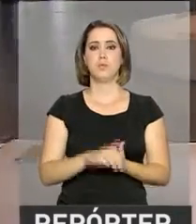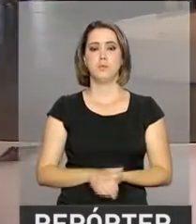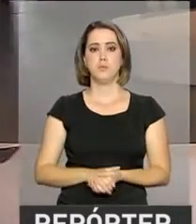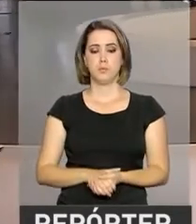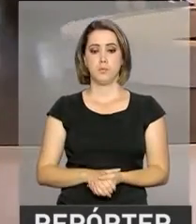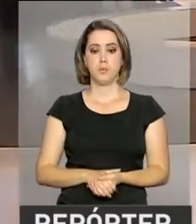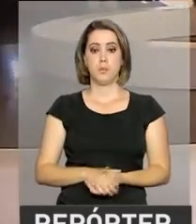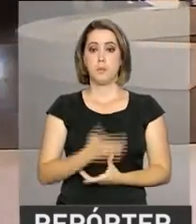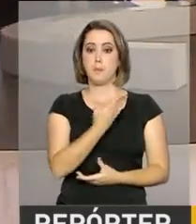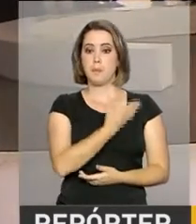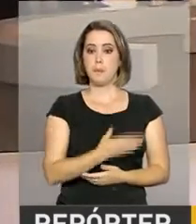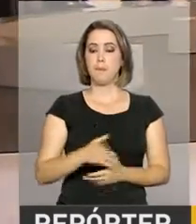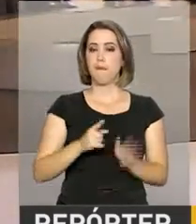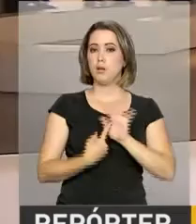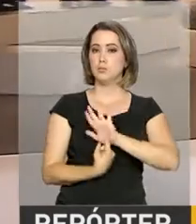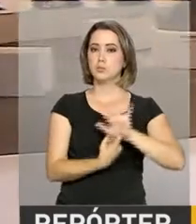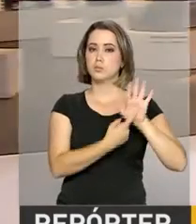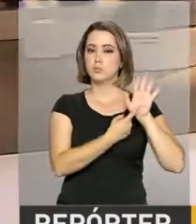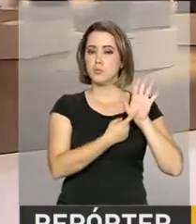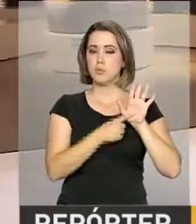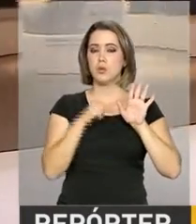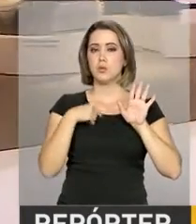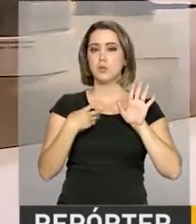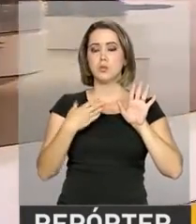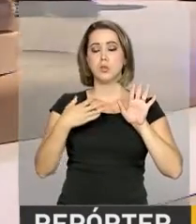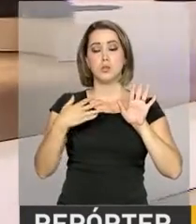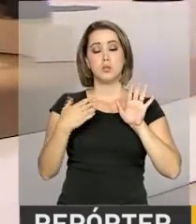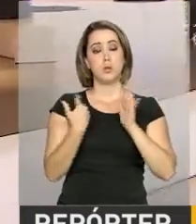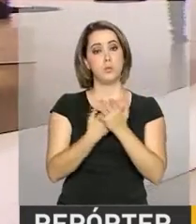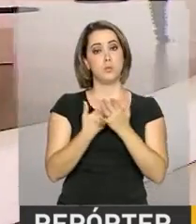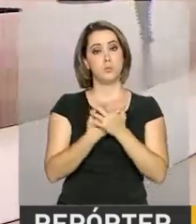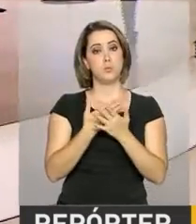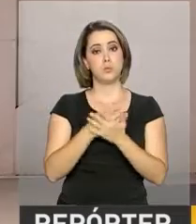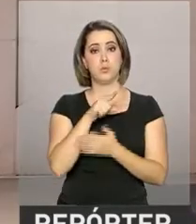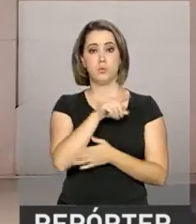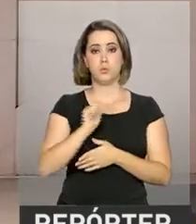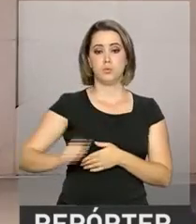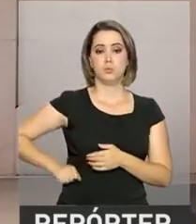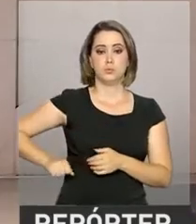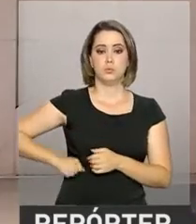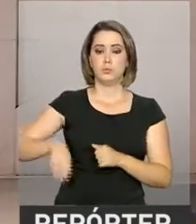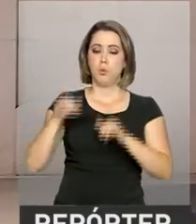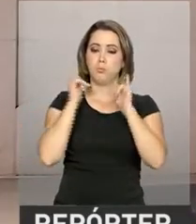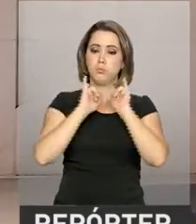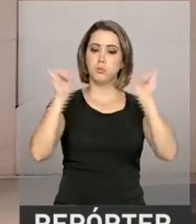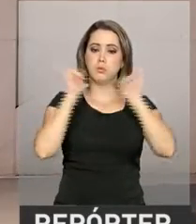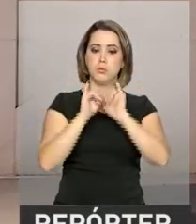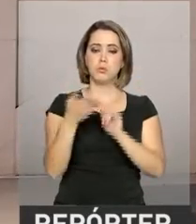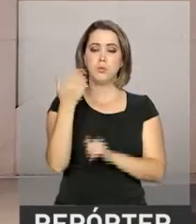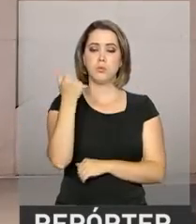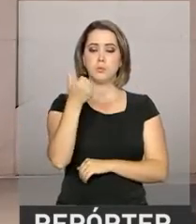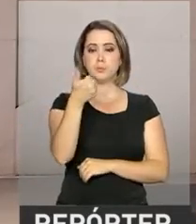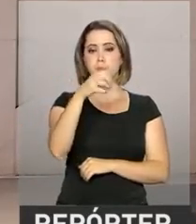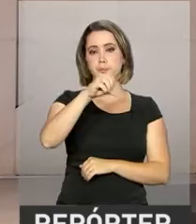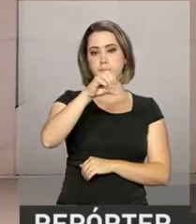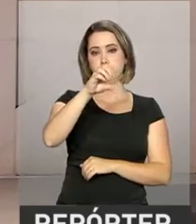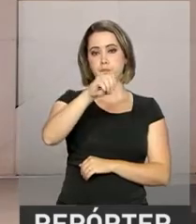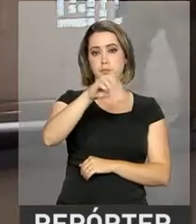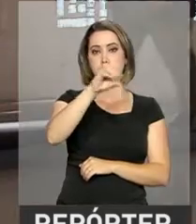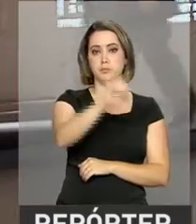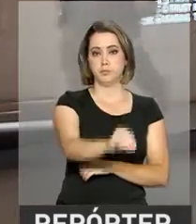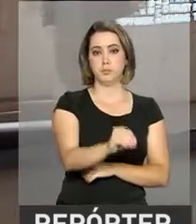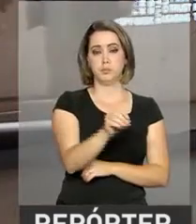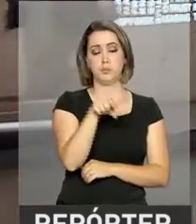A exposição tem como base um estudo do embaixador Sérgio Correia da Costa, publicado no final da década de